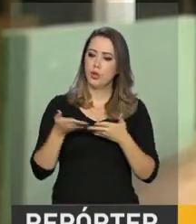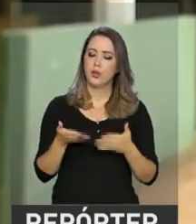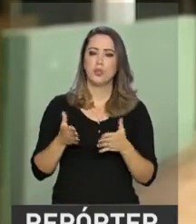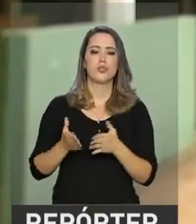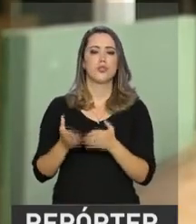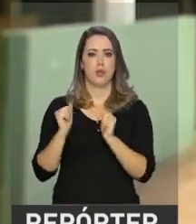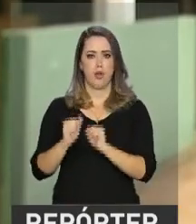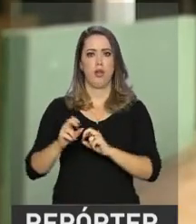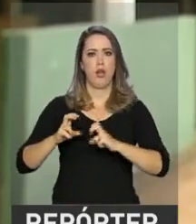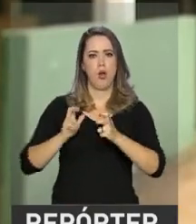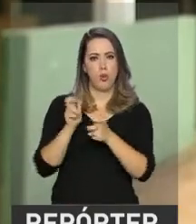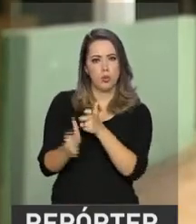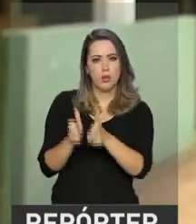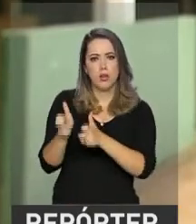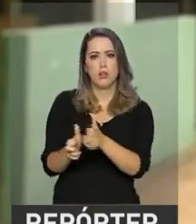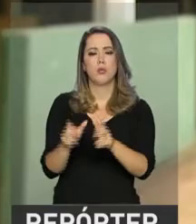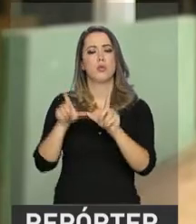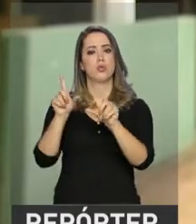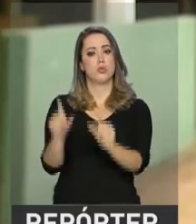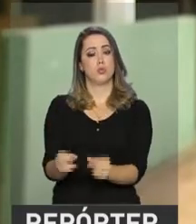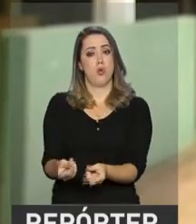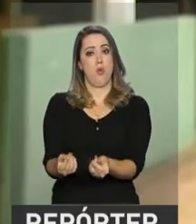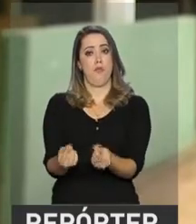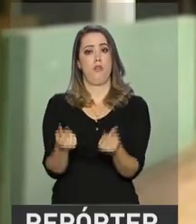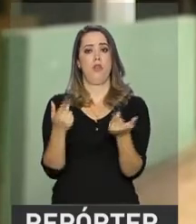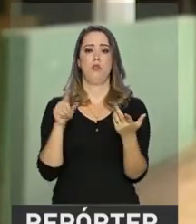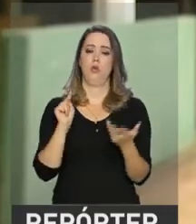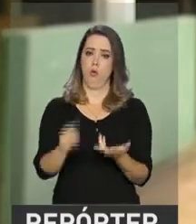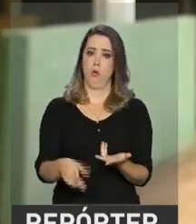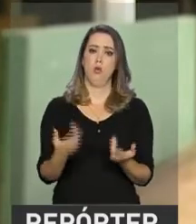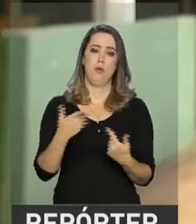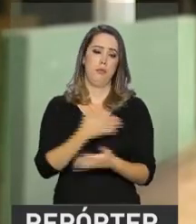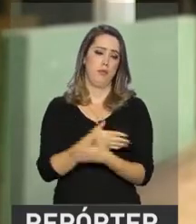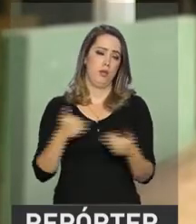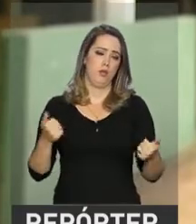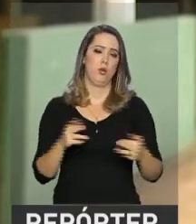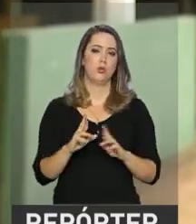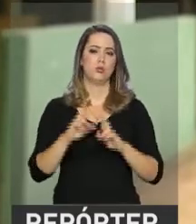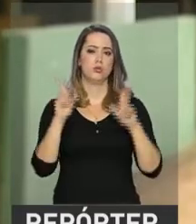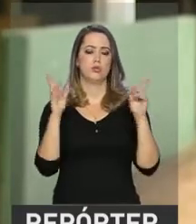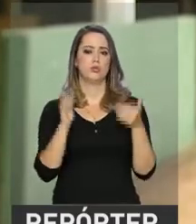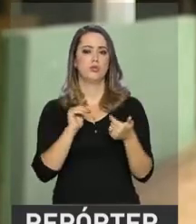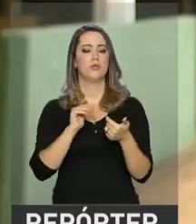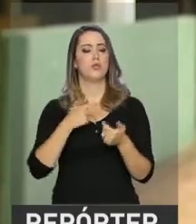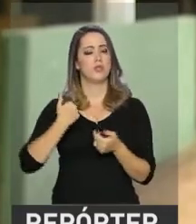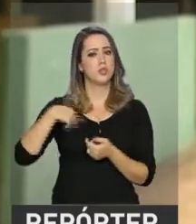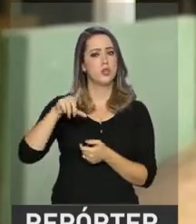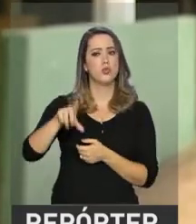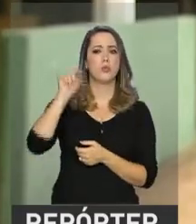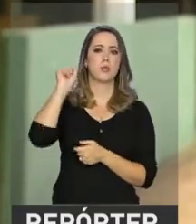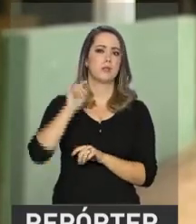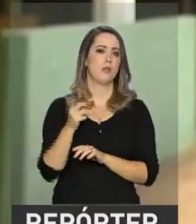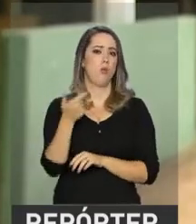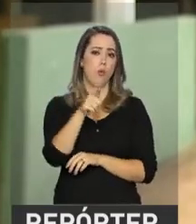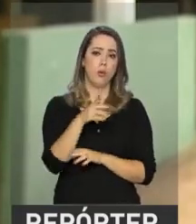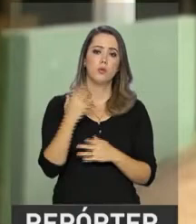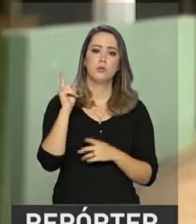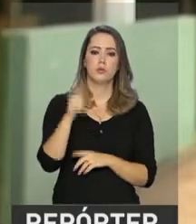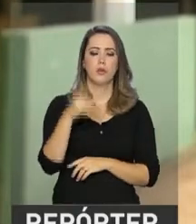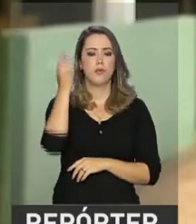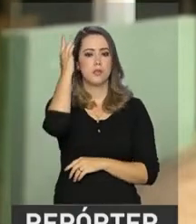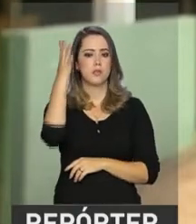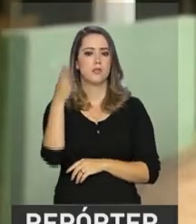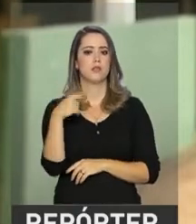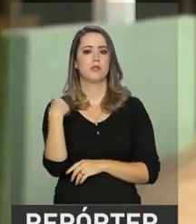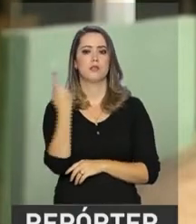e vai ficar mais flexível para a gente. A gente vai ter mais uma locomoção a mais e vai facilitar bastante